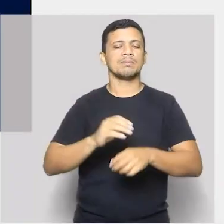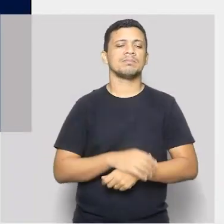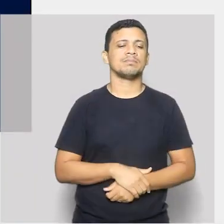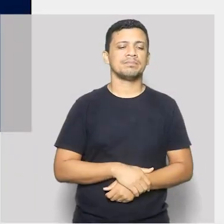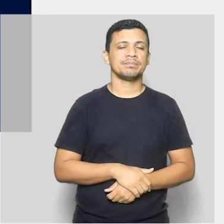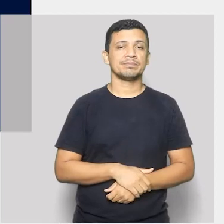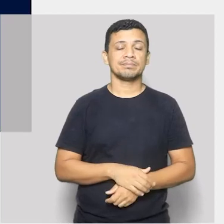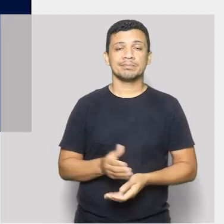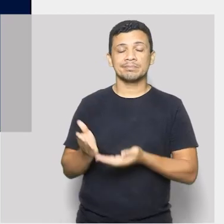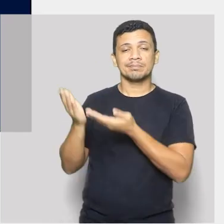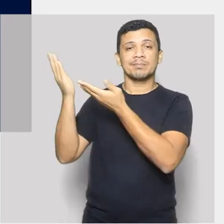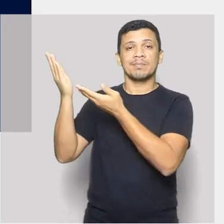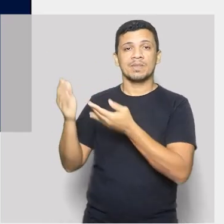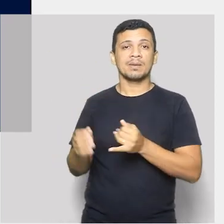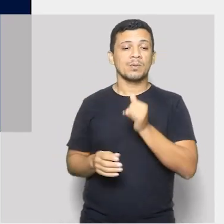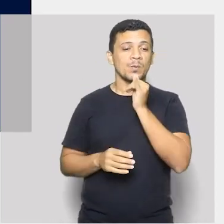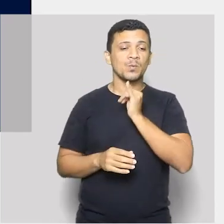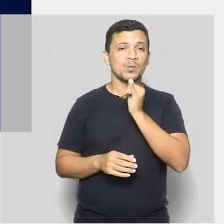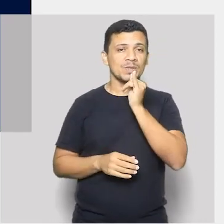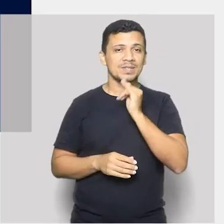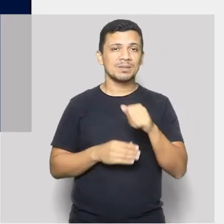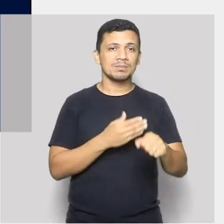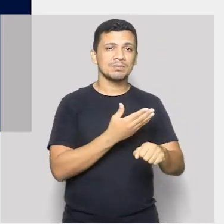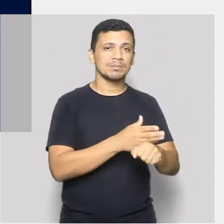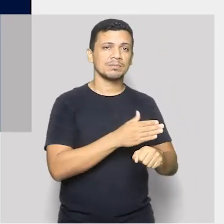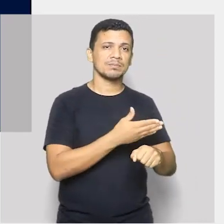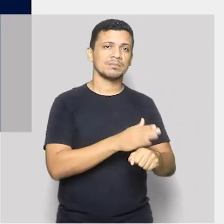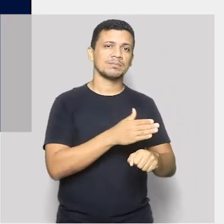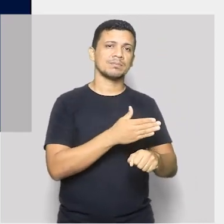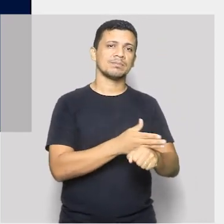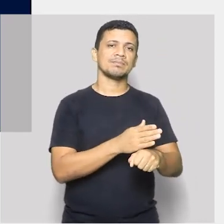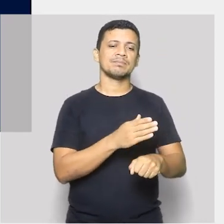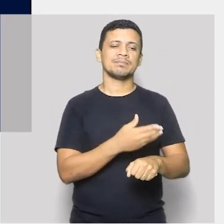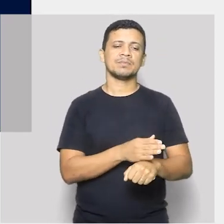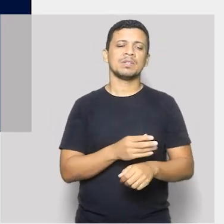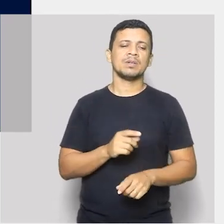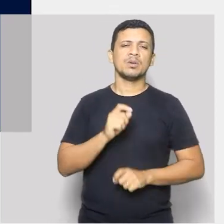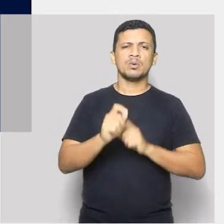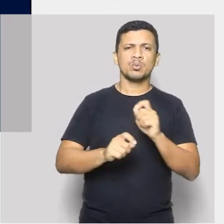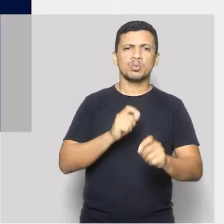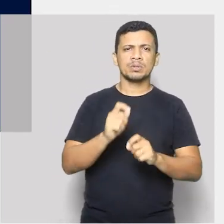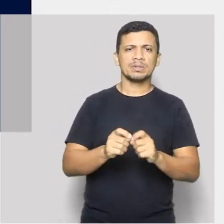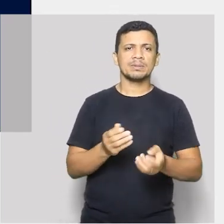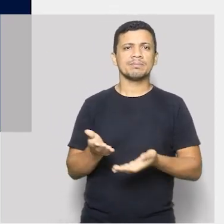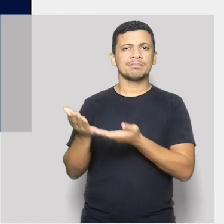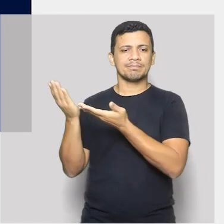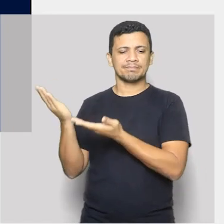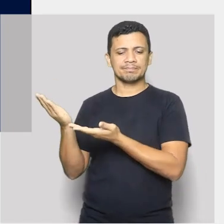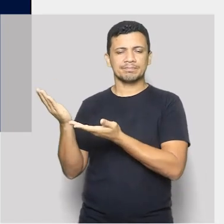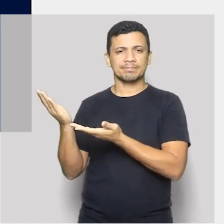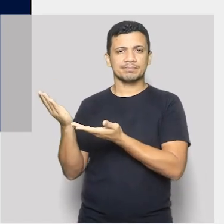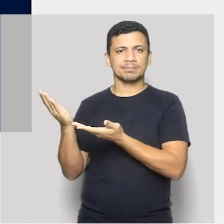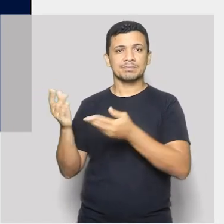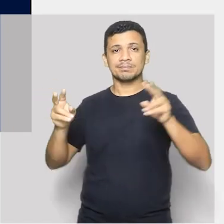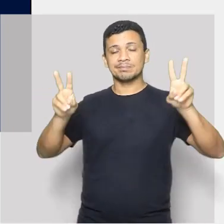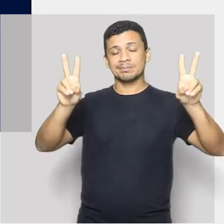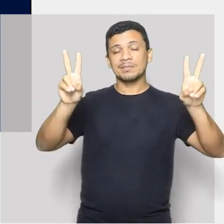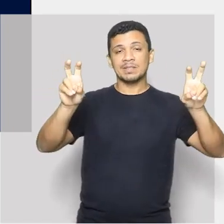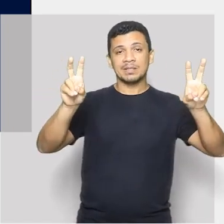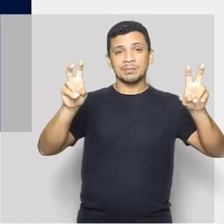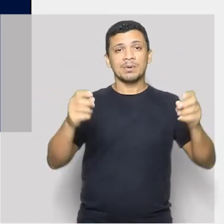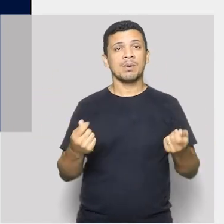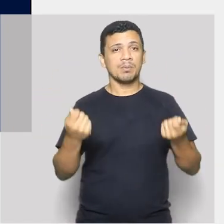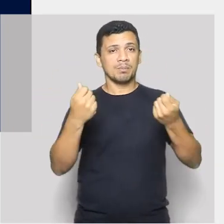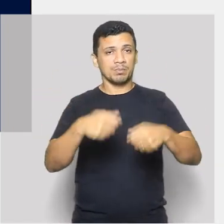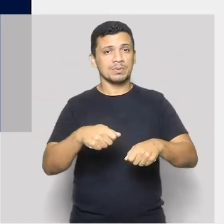a gente traz aqui um exemplo muito prático para a gente treinar o que é um tema que